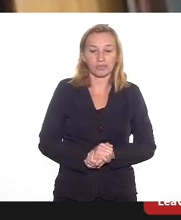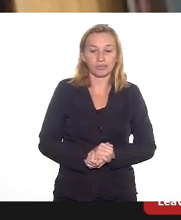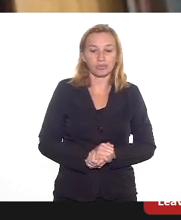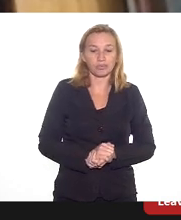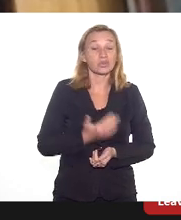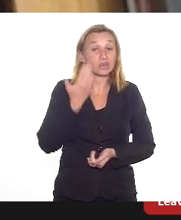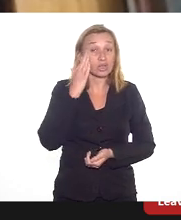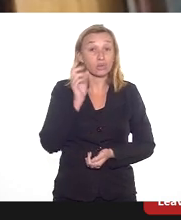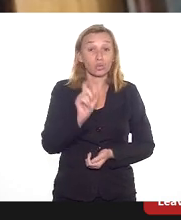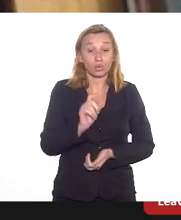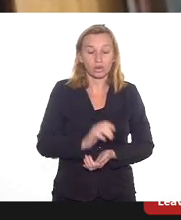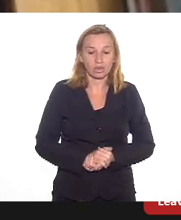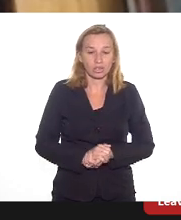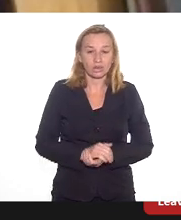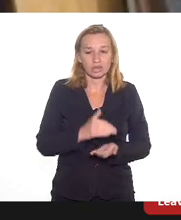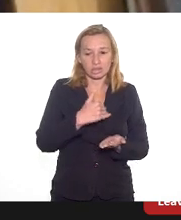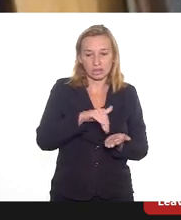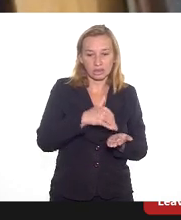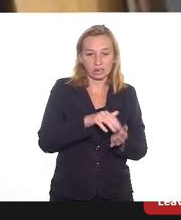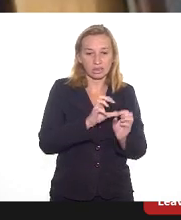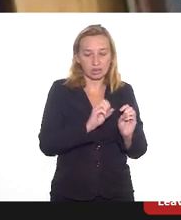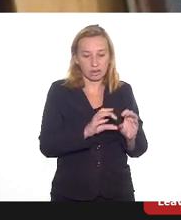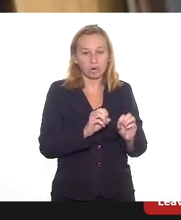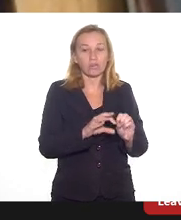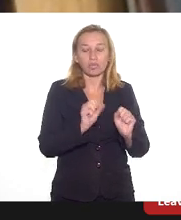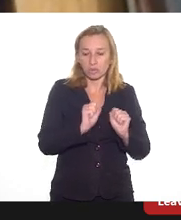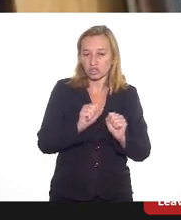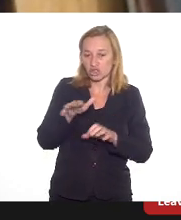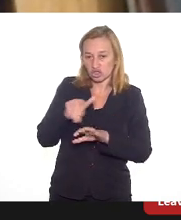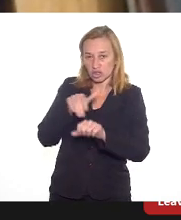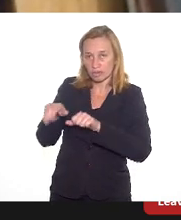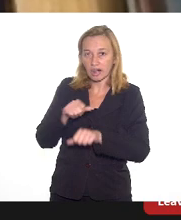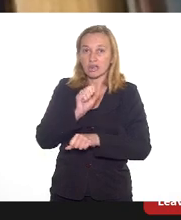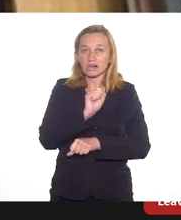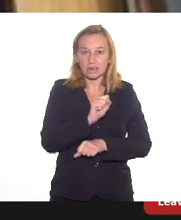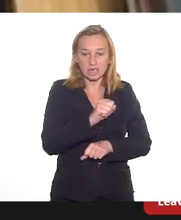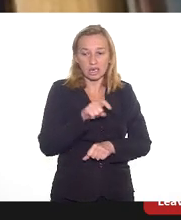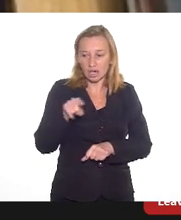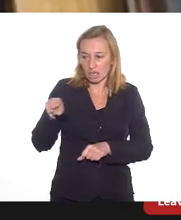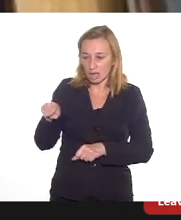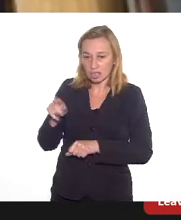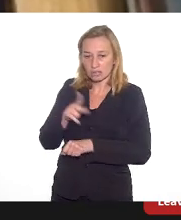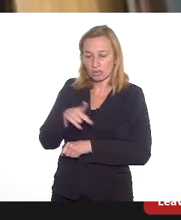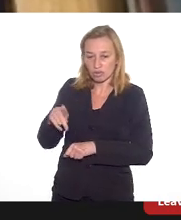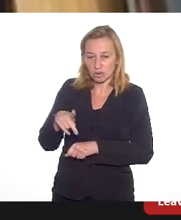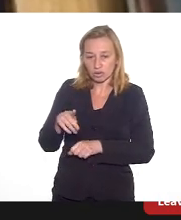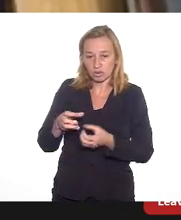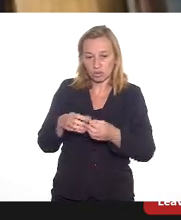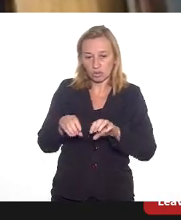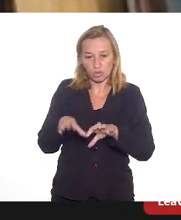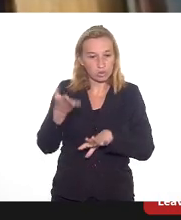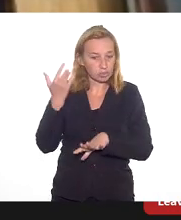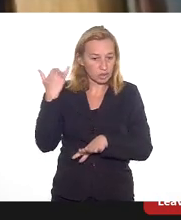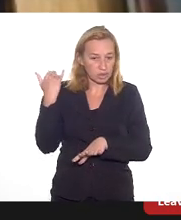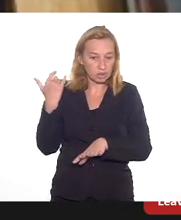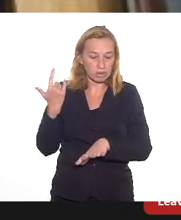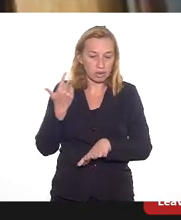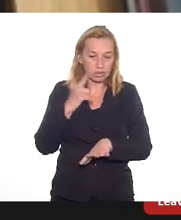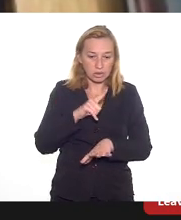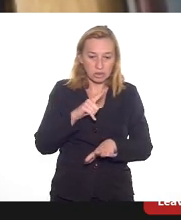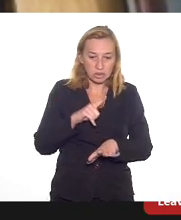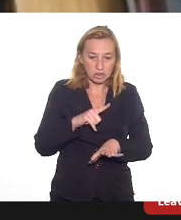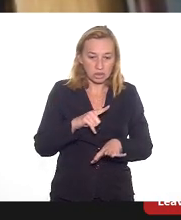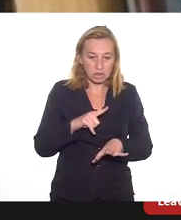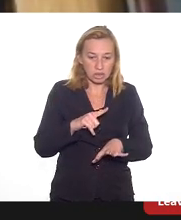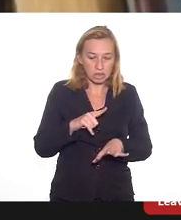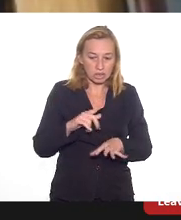está entendendo que a secretaria poderia, sim, convocar esses professores de concurso anteriores para poder suprir essas vagas. E